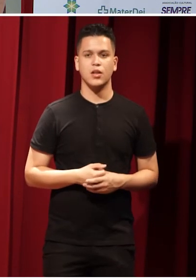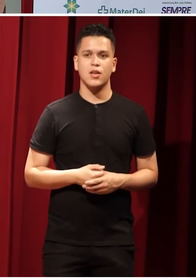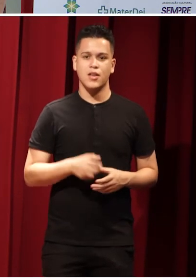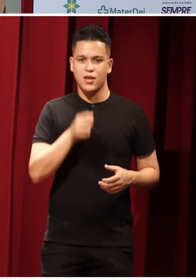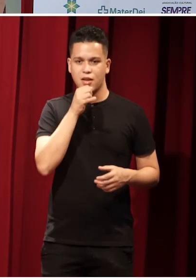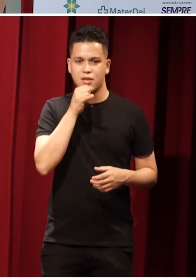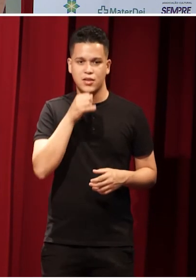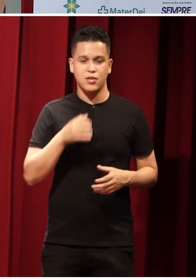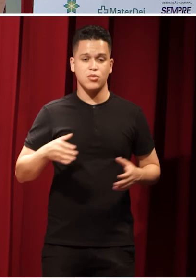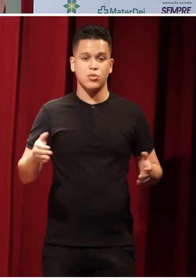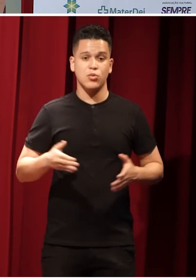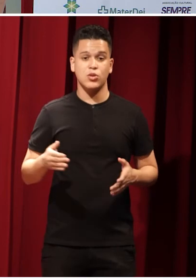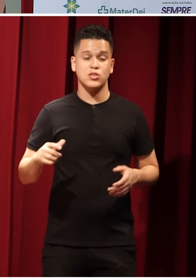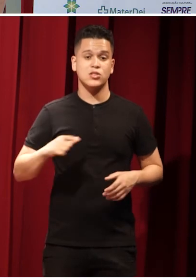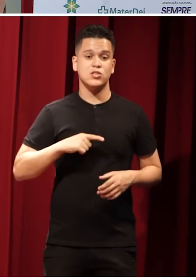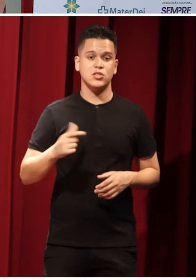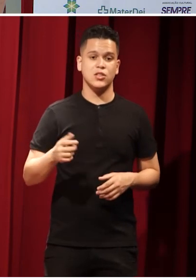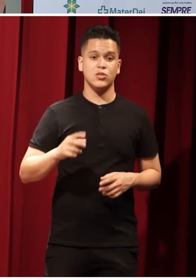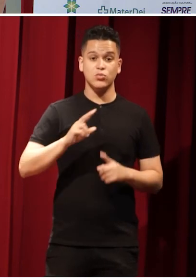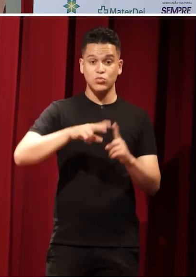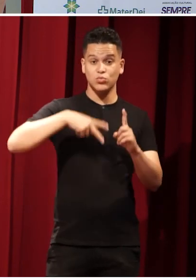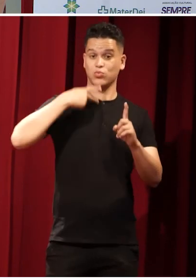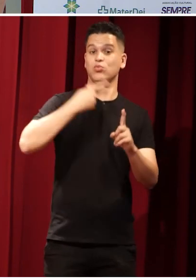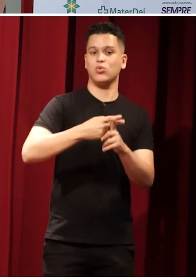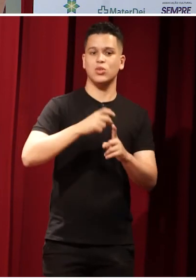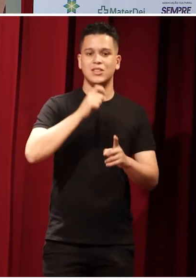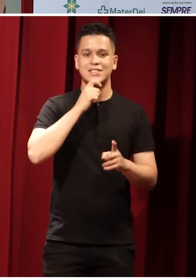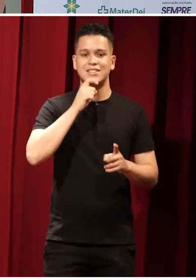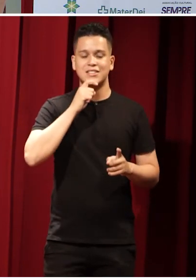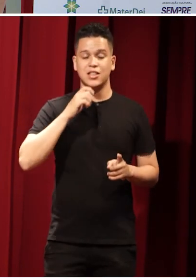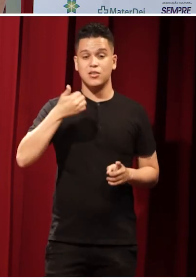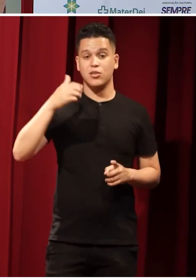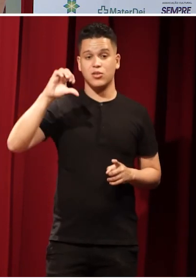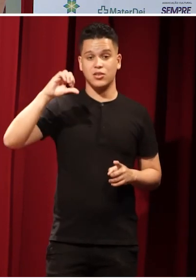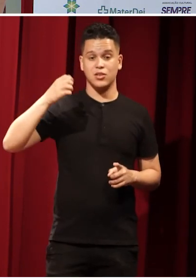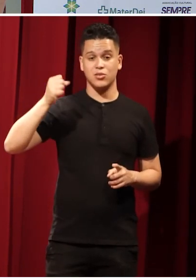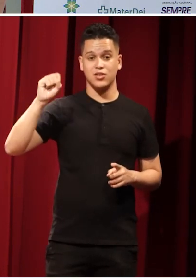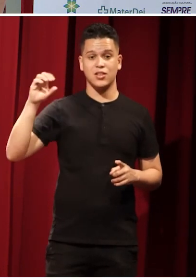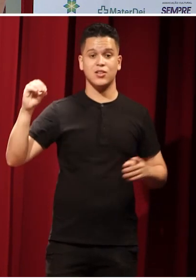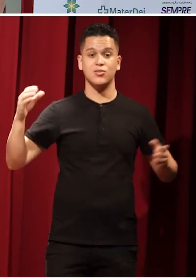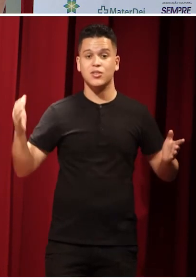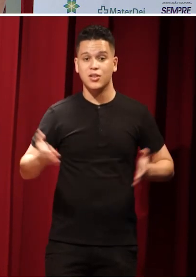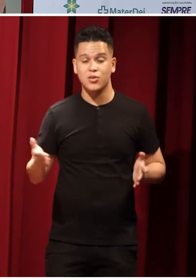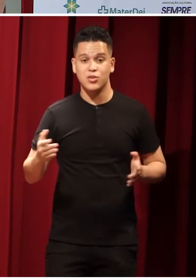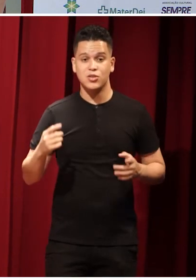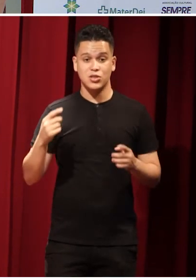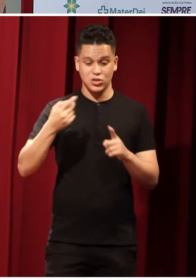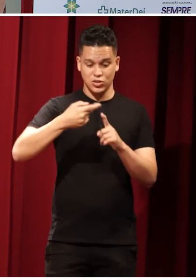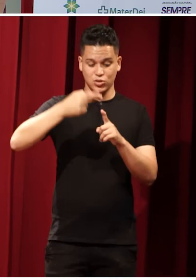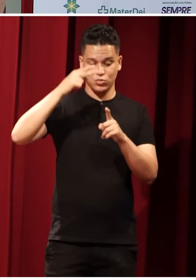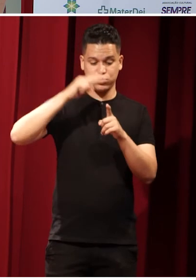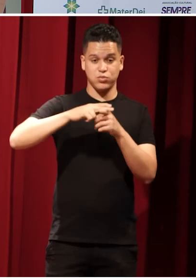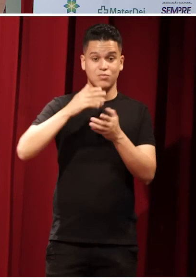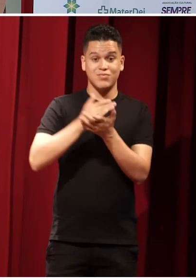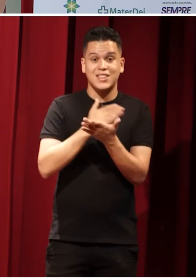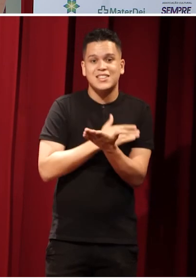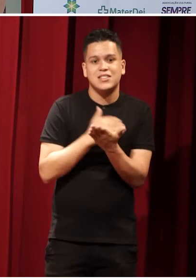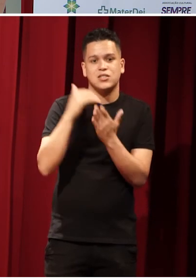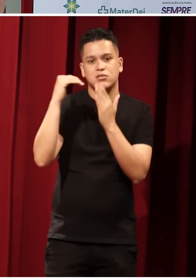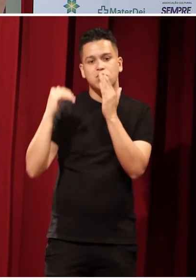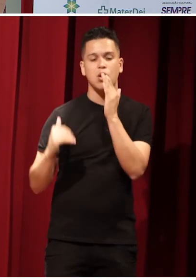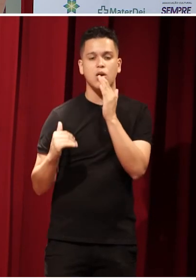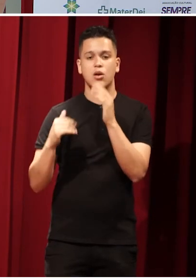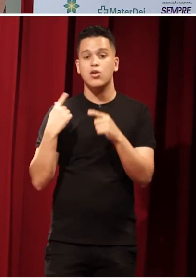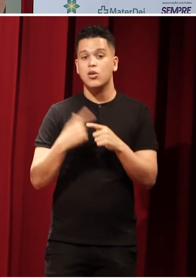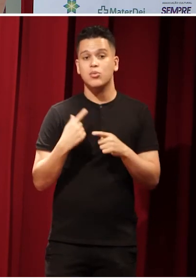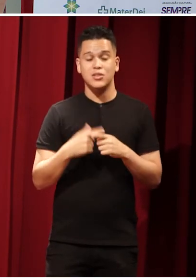1980, o Ártico tinha o dobro de gelo, tinha o dobro de gelo em 1980 do que tem